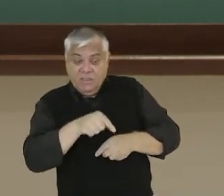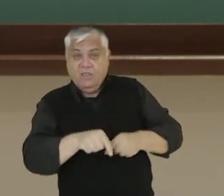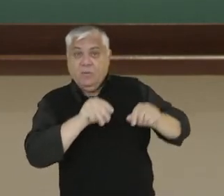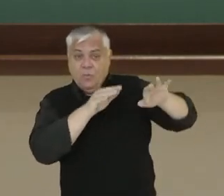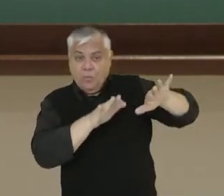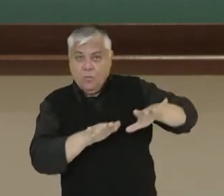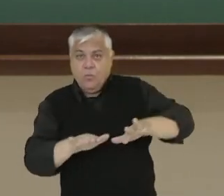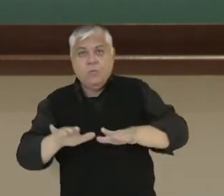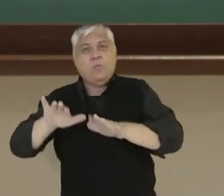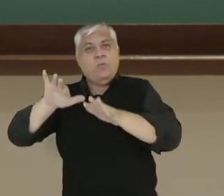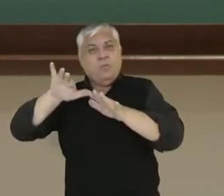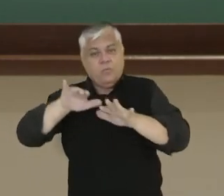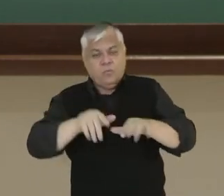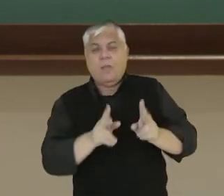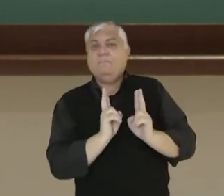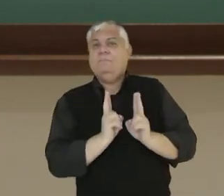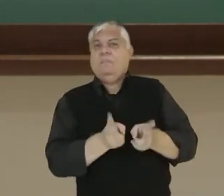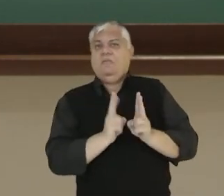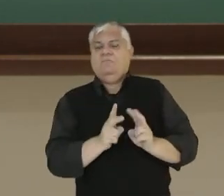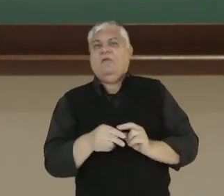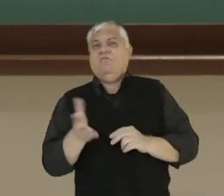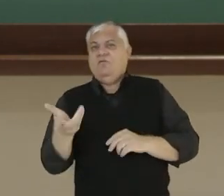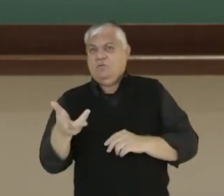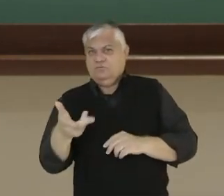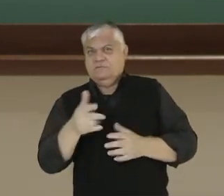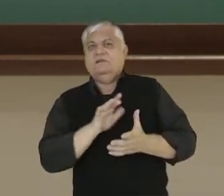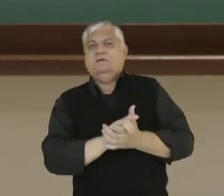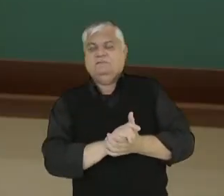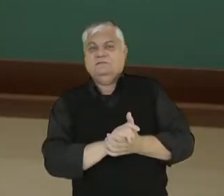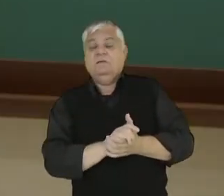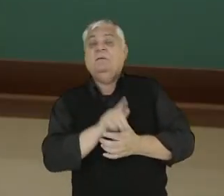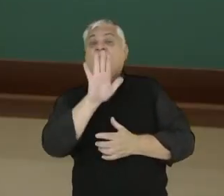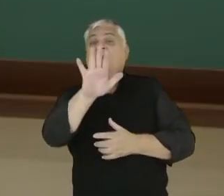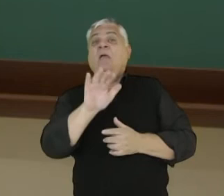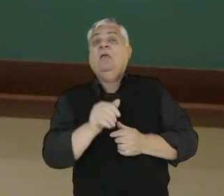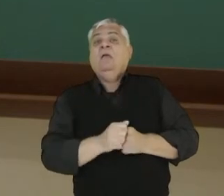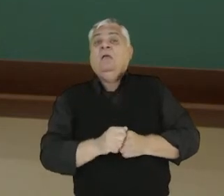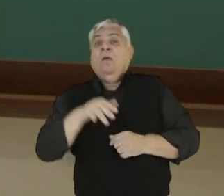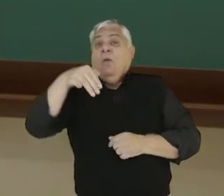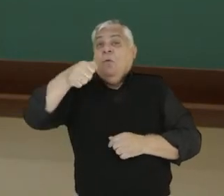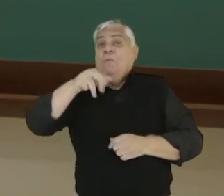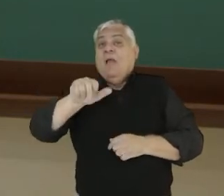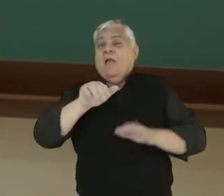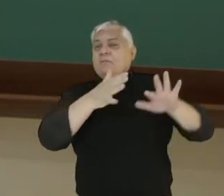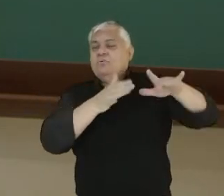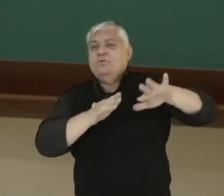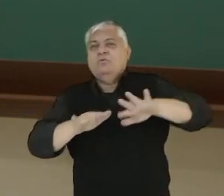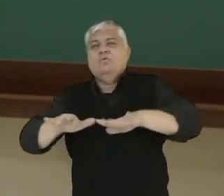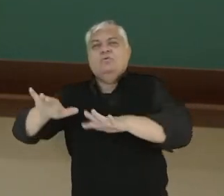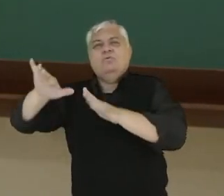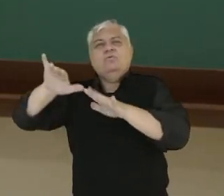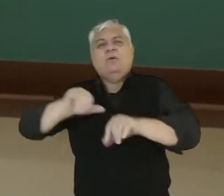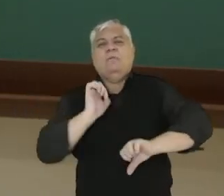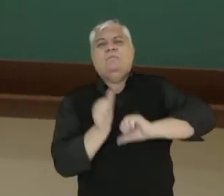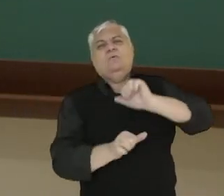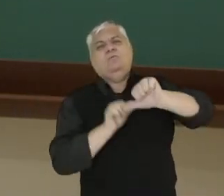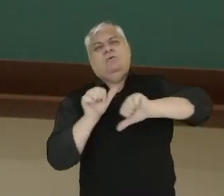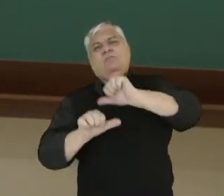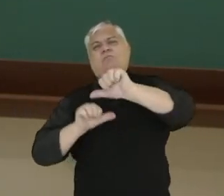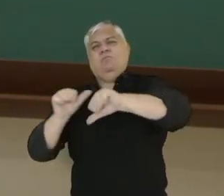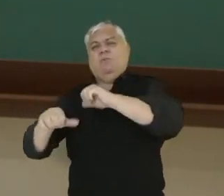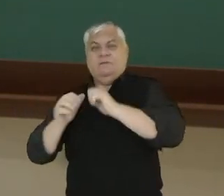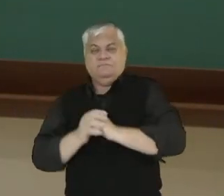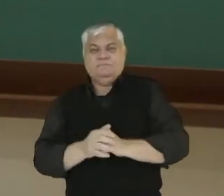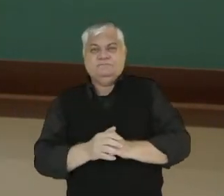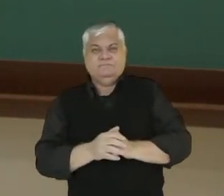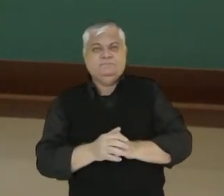ondas mantêm a mesma velocidade. No caso do mar, você tem outras variáveis envolvidas. Por que eu